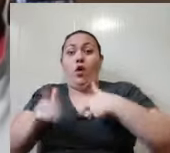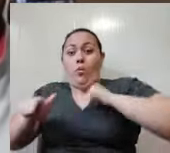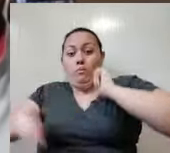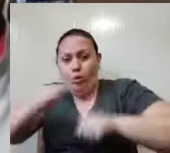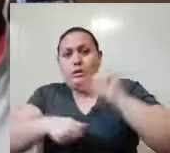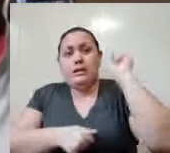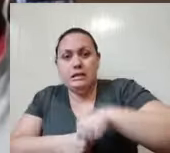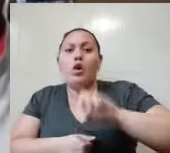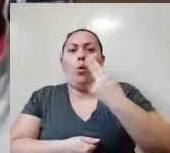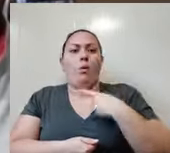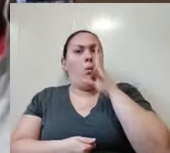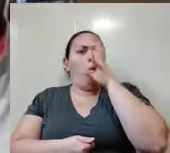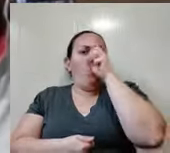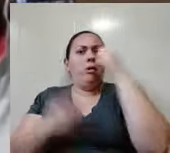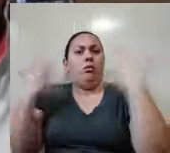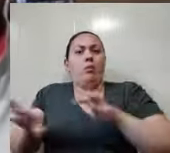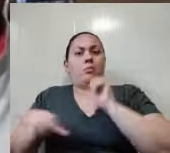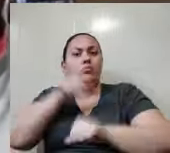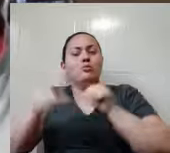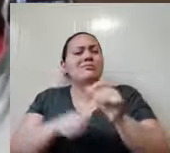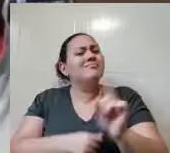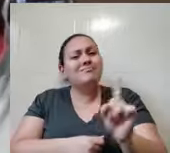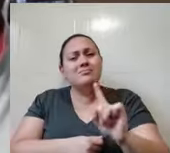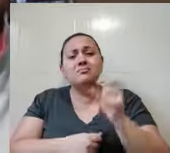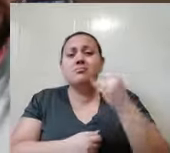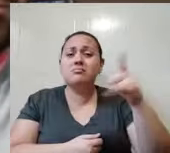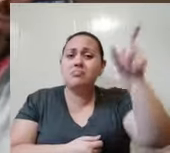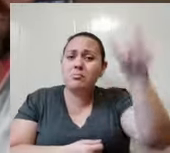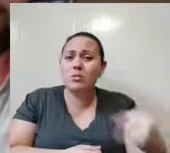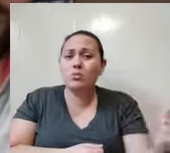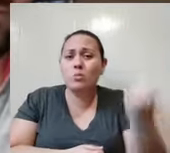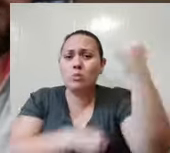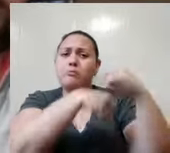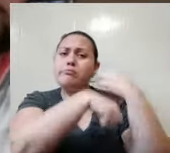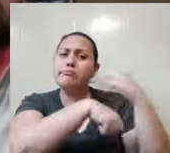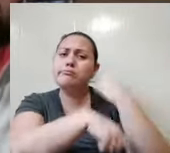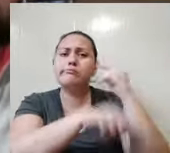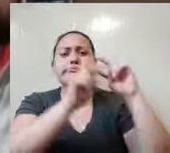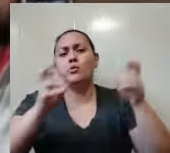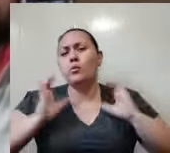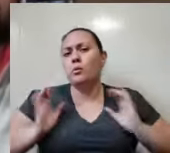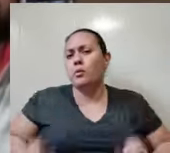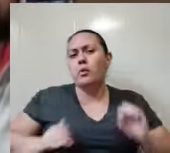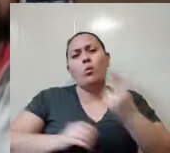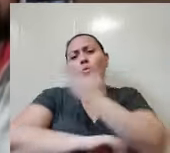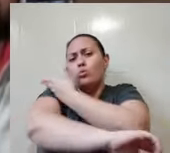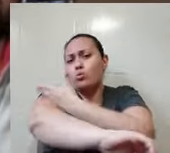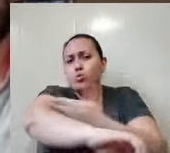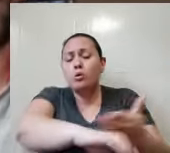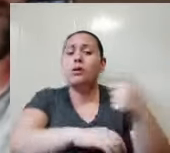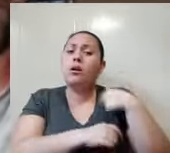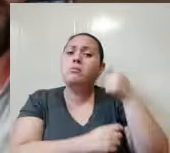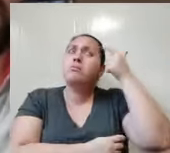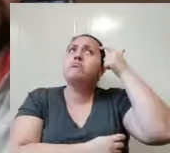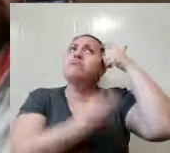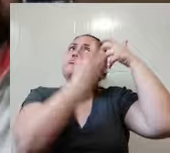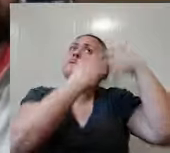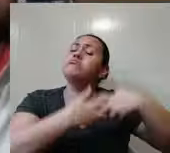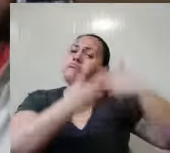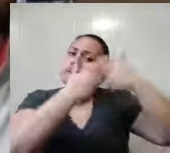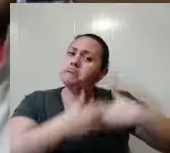amigo apontou tem que mudar, ou se o amigo apontou não tem que mudar. Acho que se uma pessoa importante faz um apontamento a respeito de um